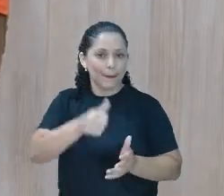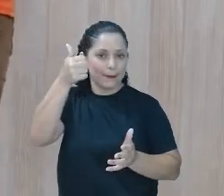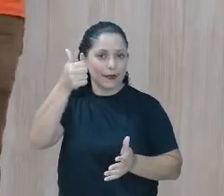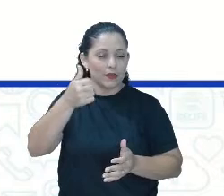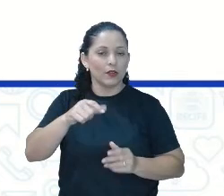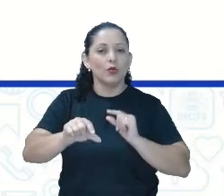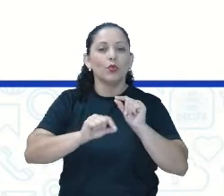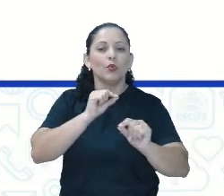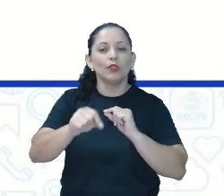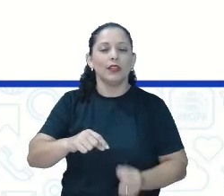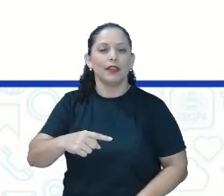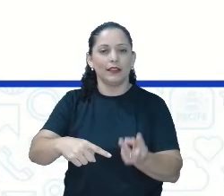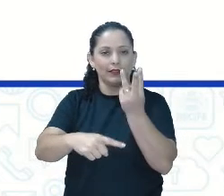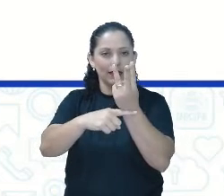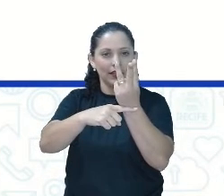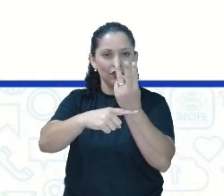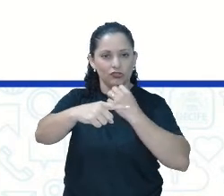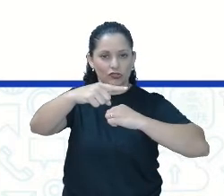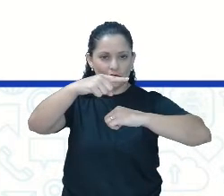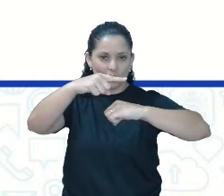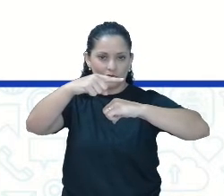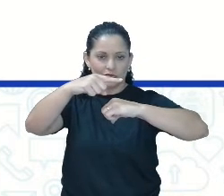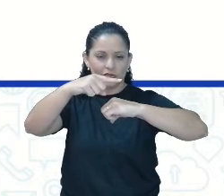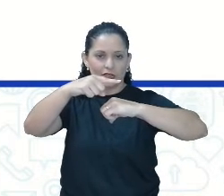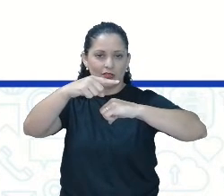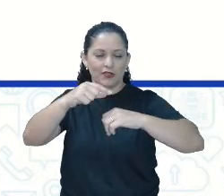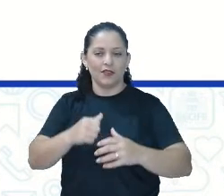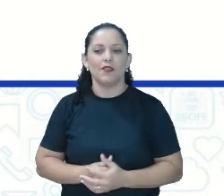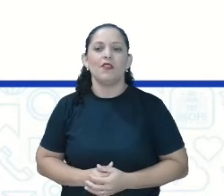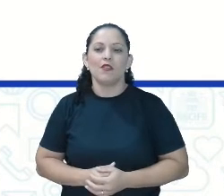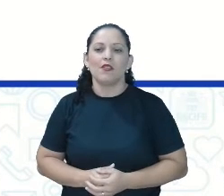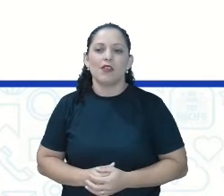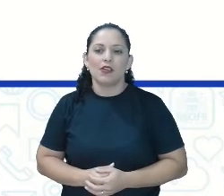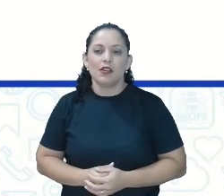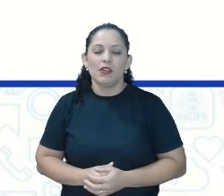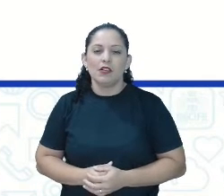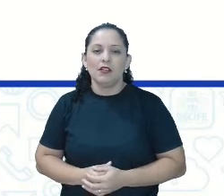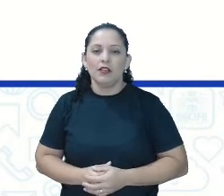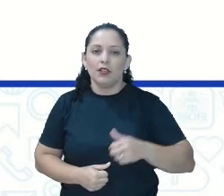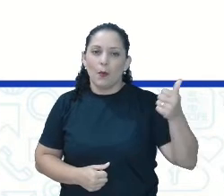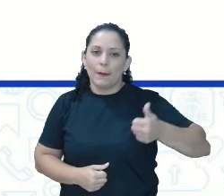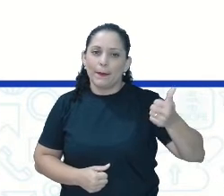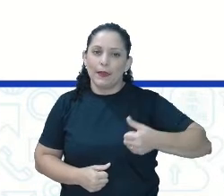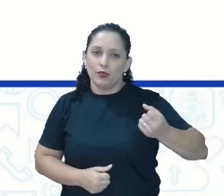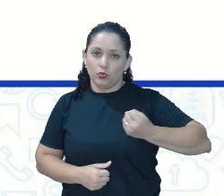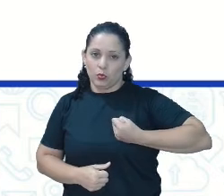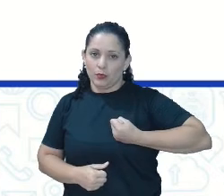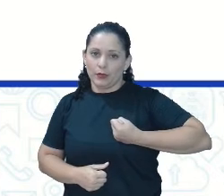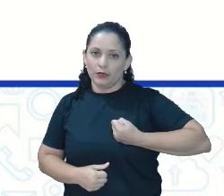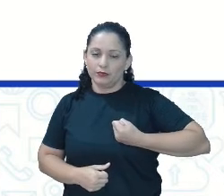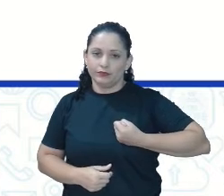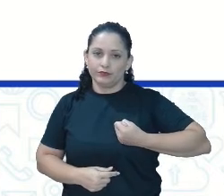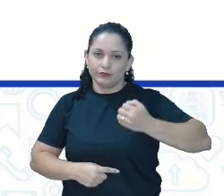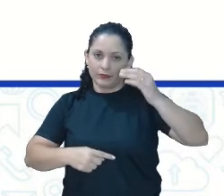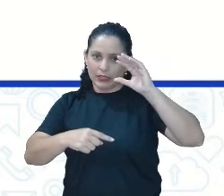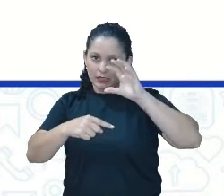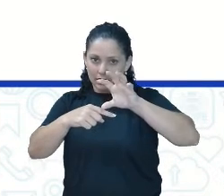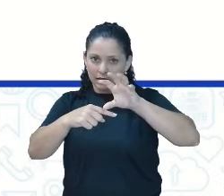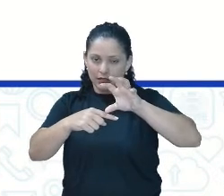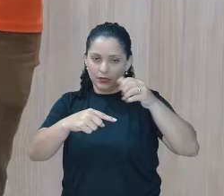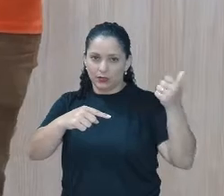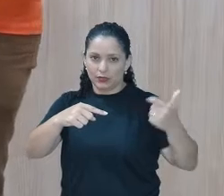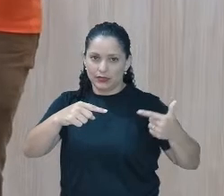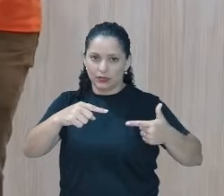aí a fração 3 nonos, tá? Que é o primeiro número da primeira fileira e o primeiro número